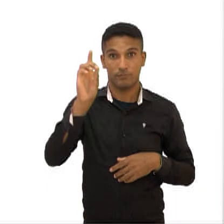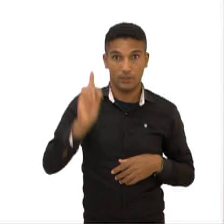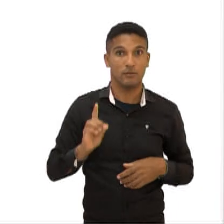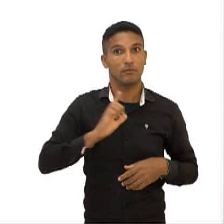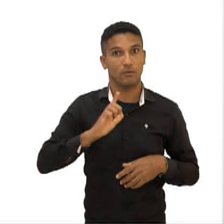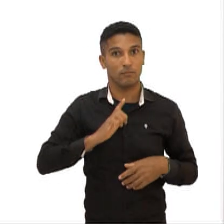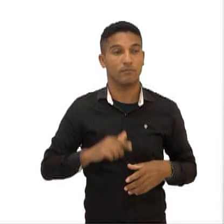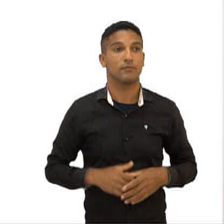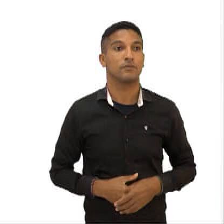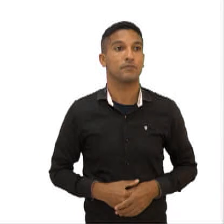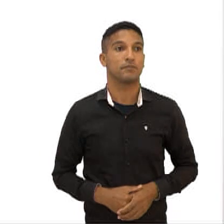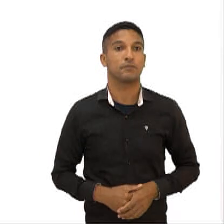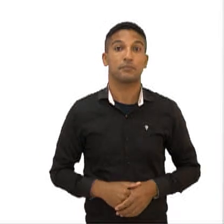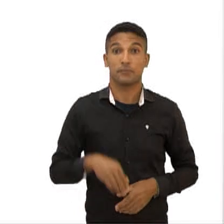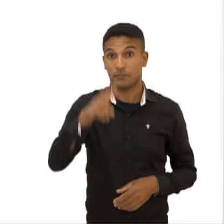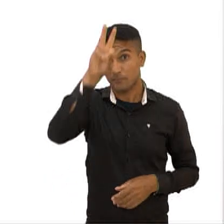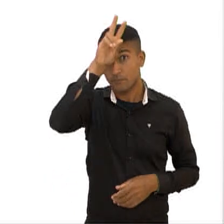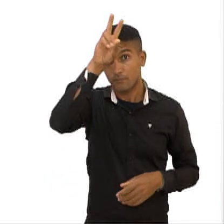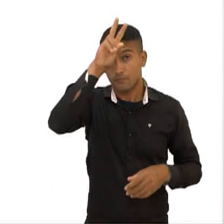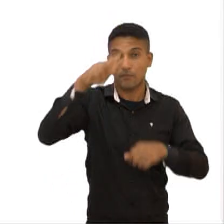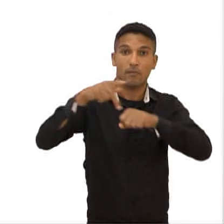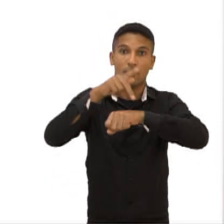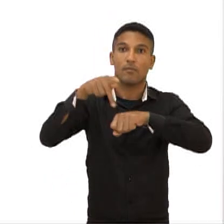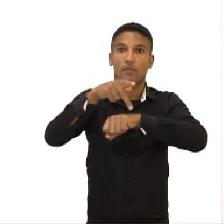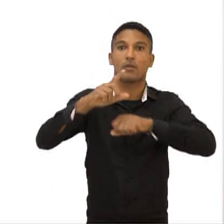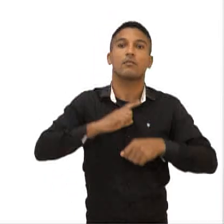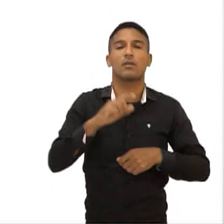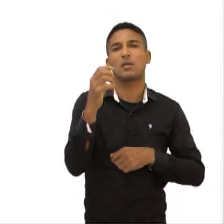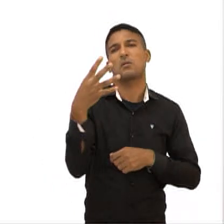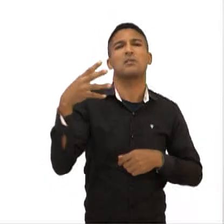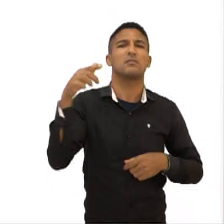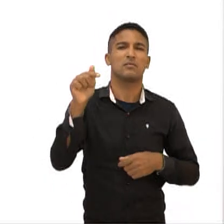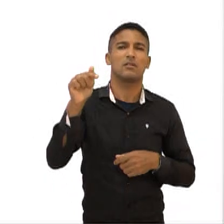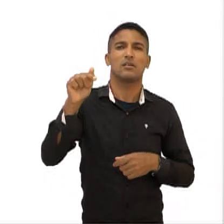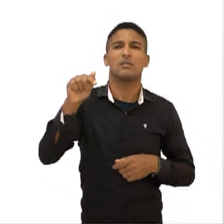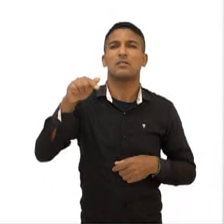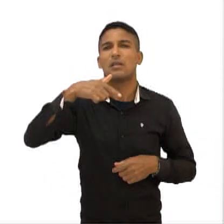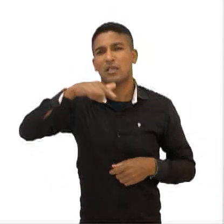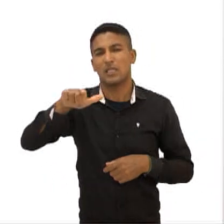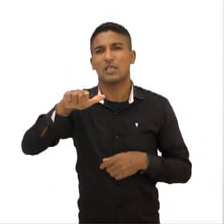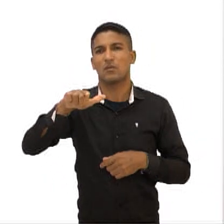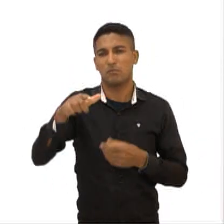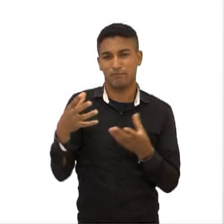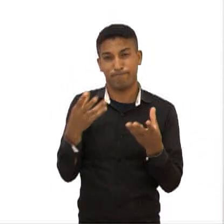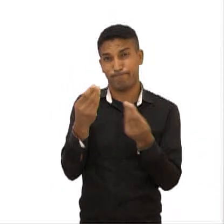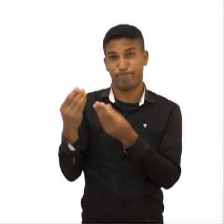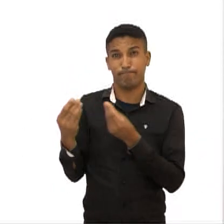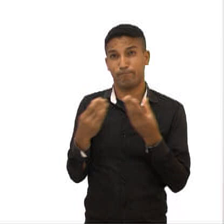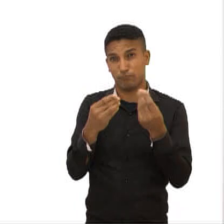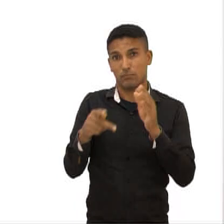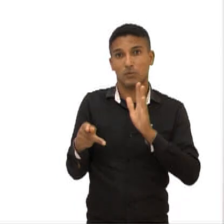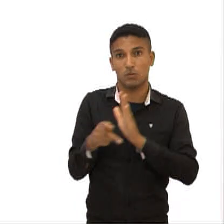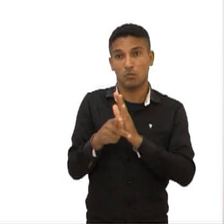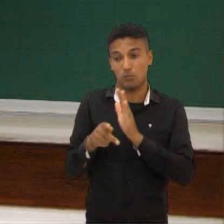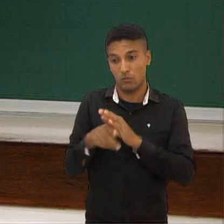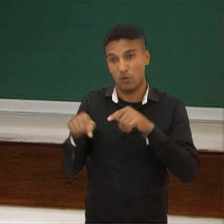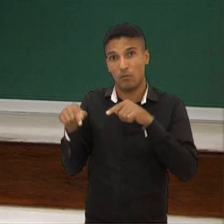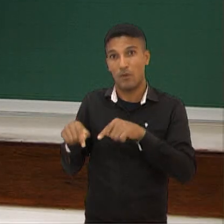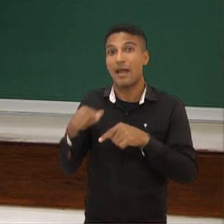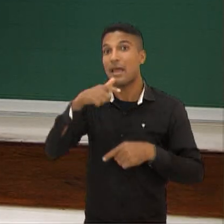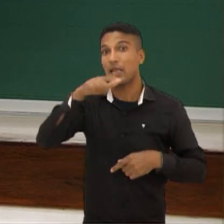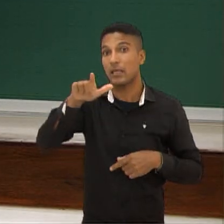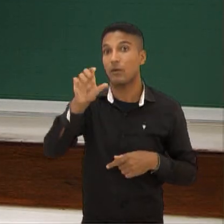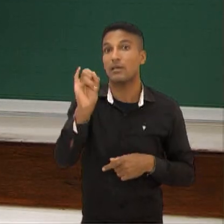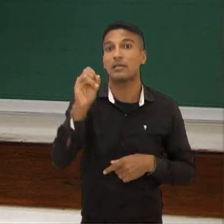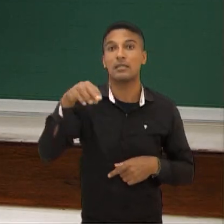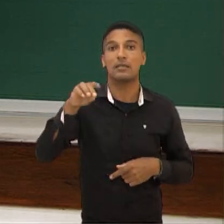Peru existem 47 línguas indígenas habladas por mais de 4 milhões de habitantes. Então, no Peru, né, segundo